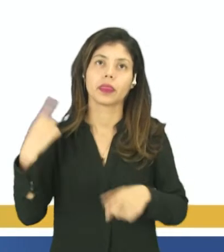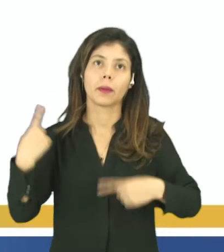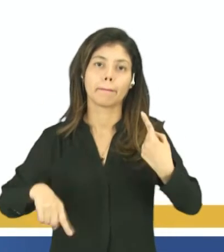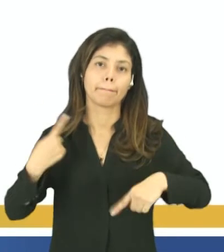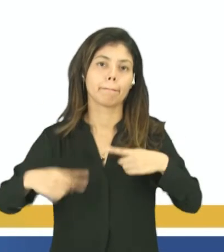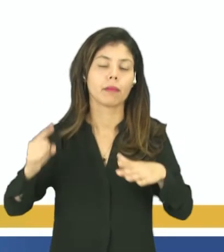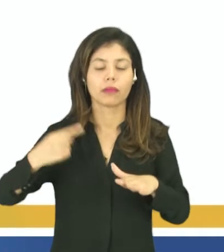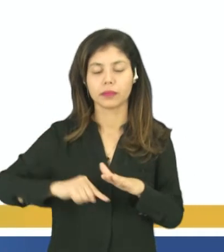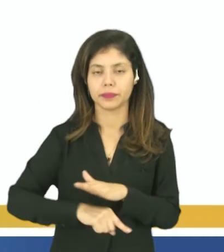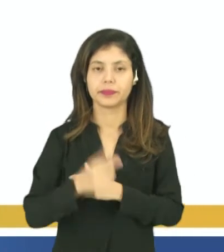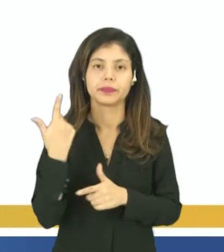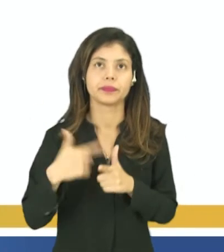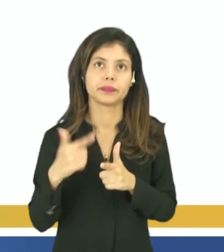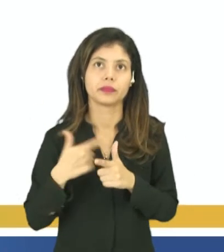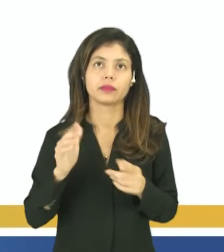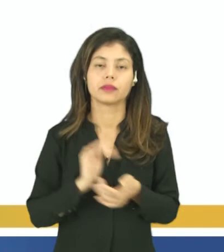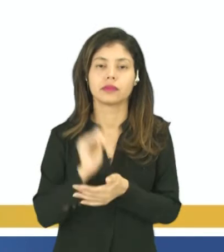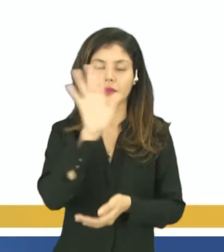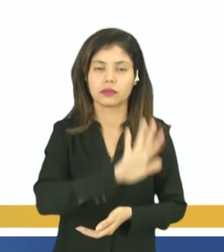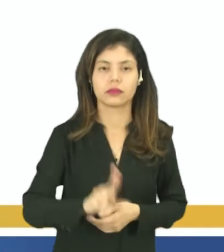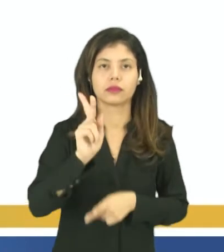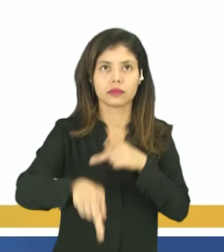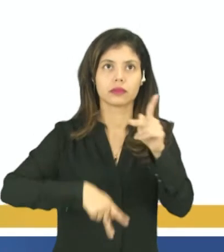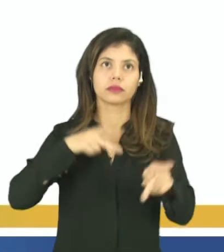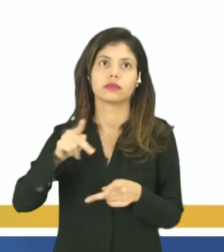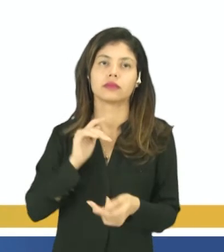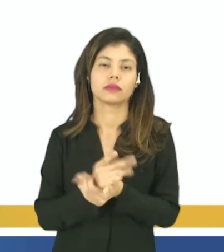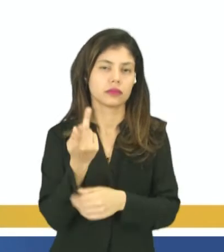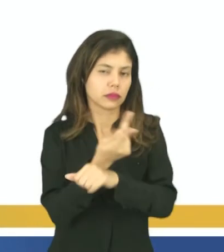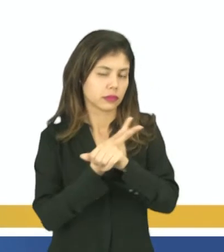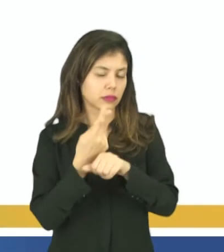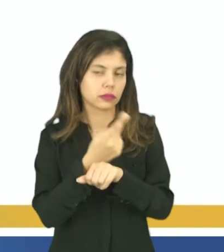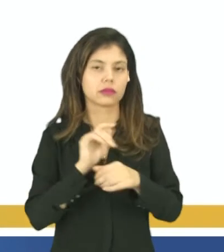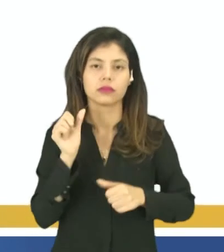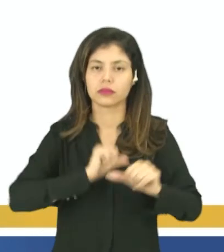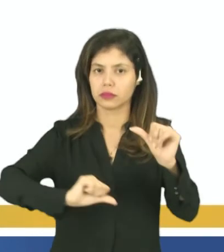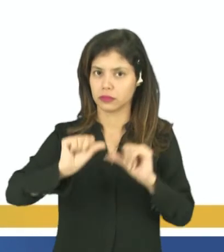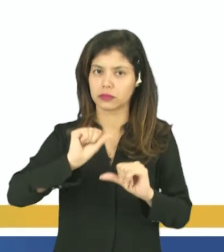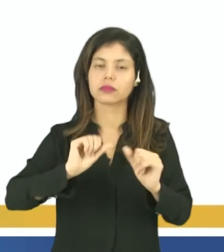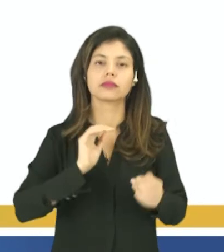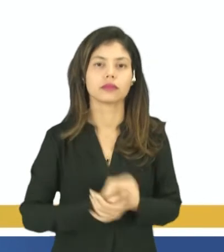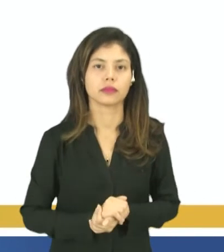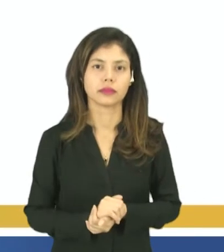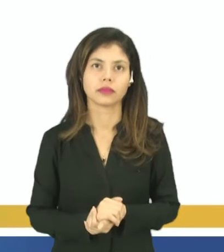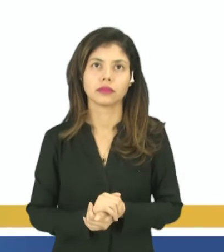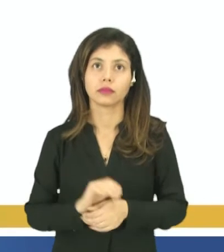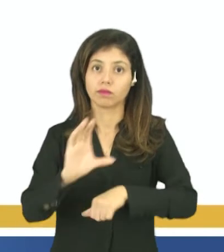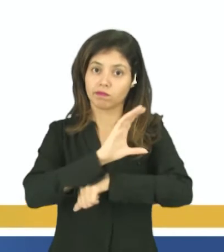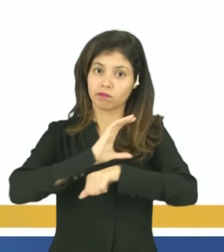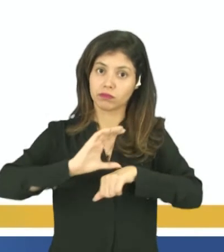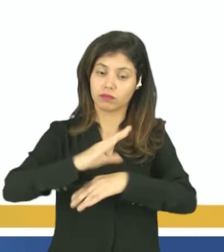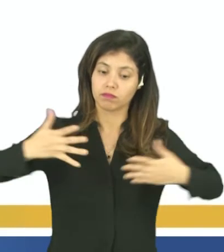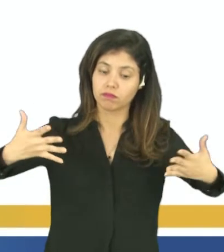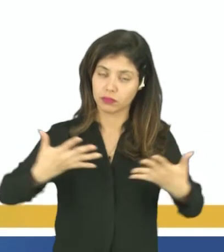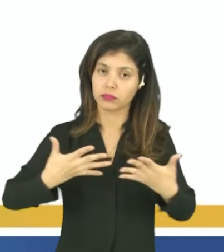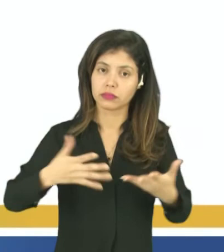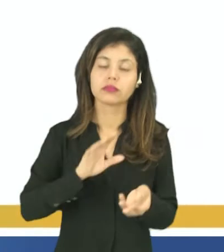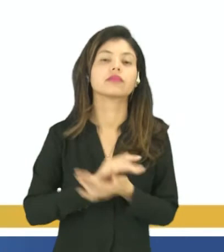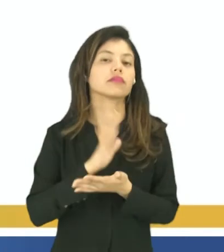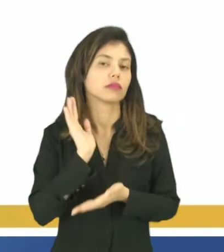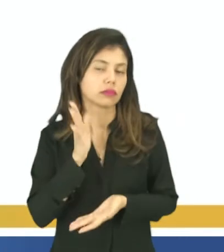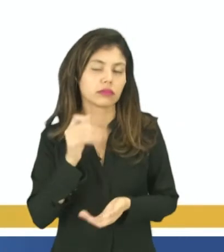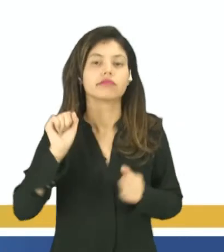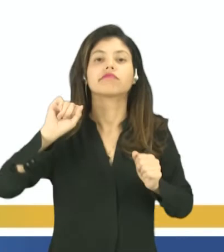políticos internos, que a população procura então modificar a Constituição atual, que inclusive já